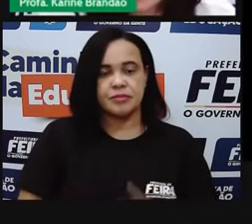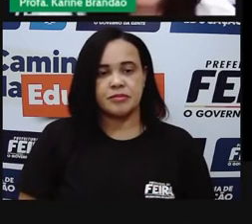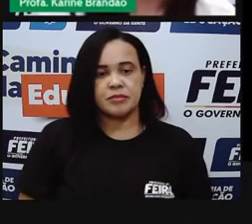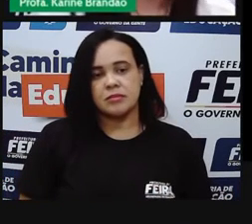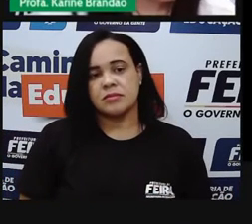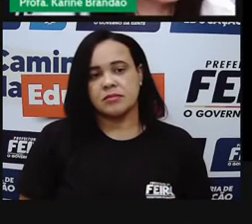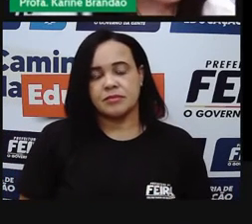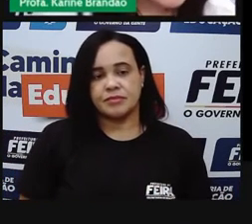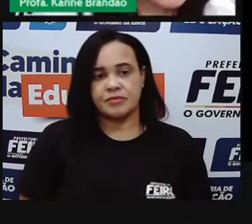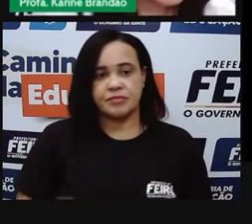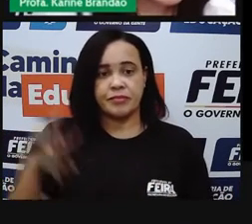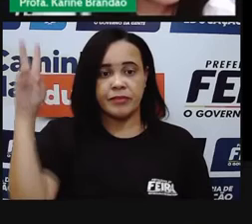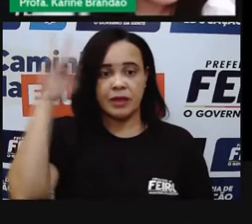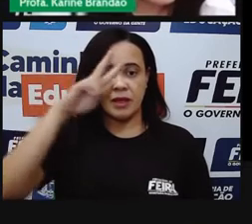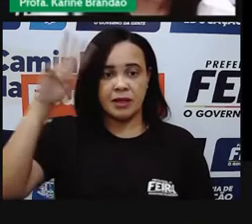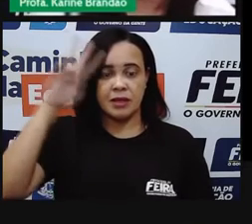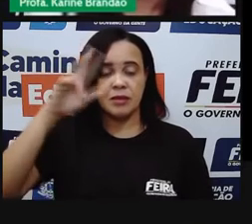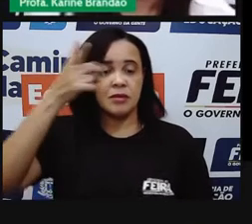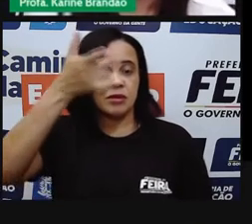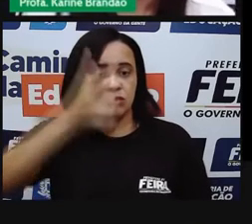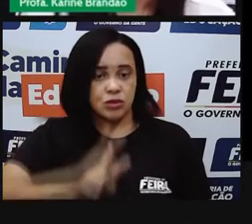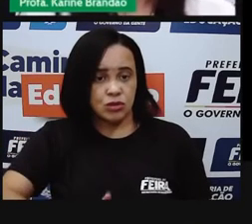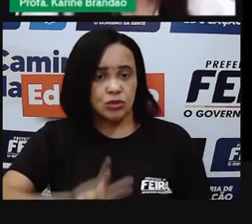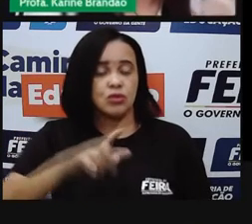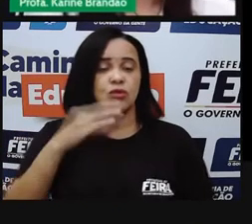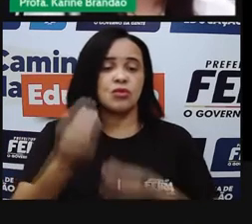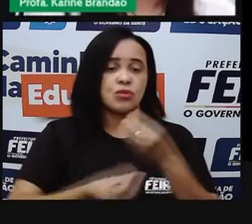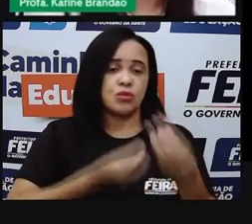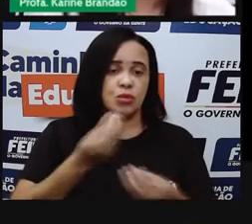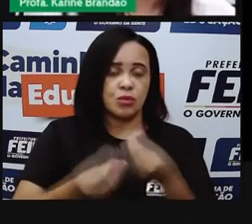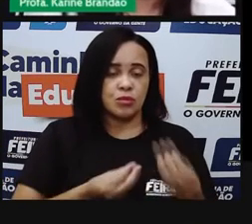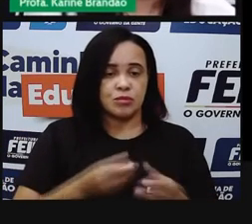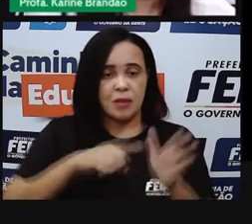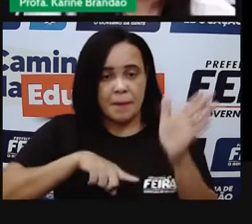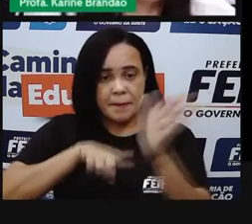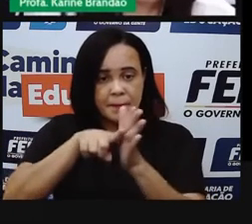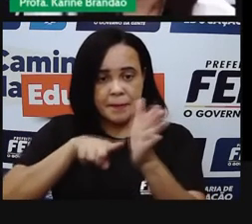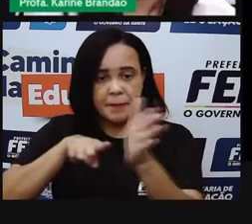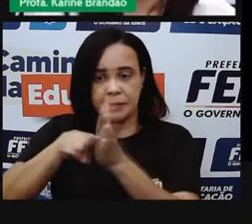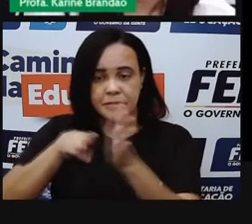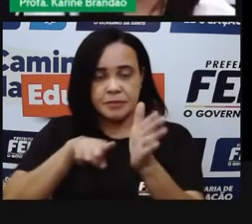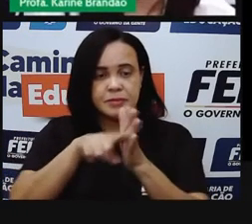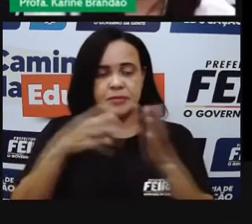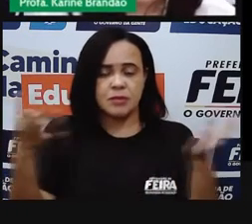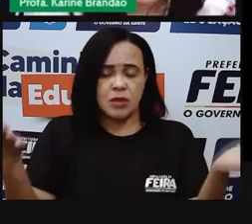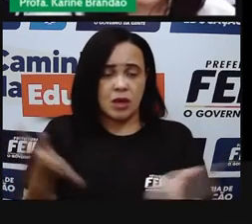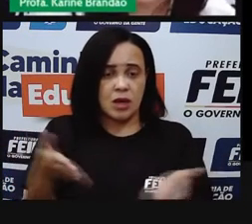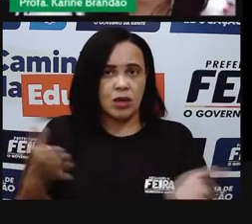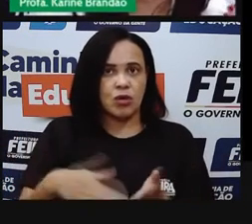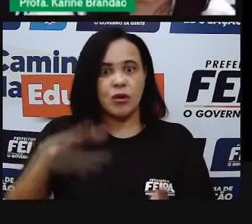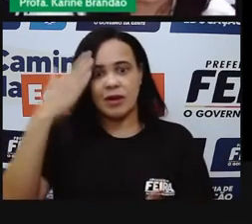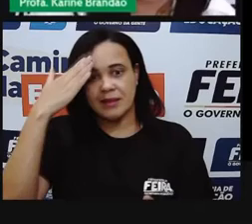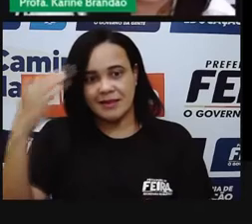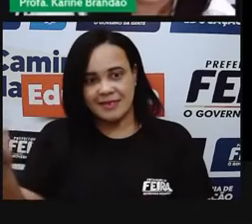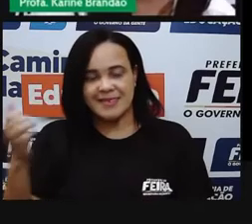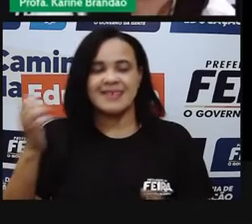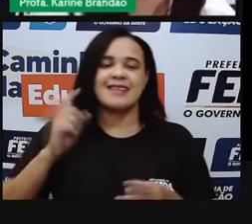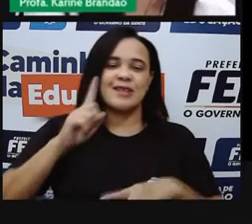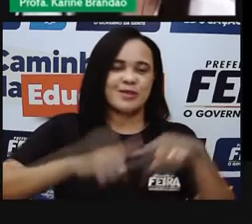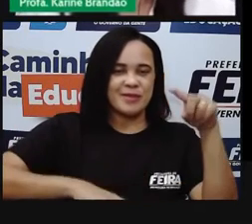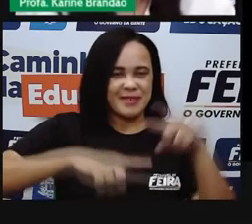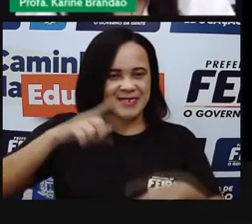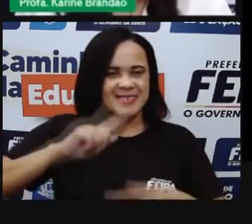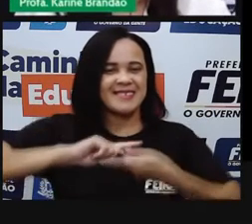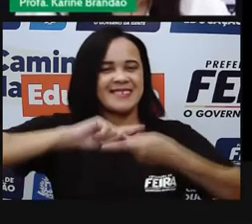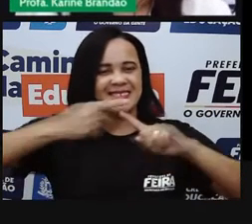aqui? Relembrado, a gente então vai para a pergunta de hoje, né? Agora que eu já sei que o material genético